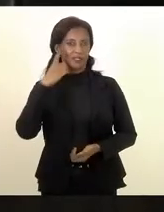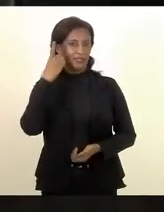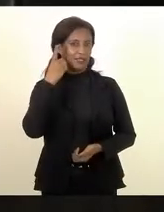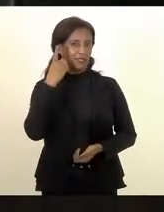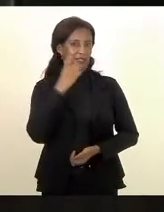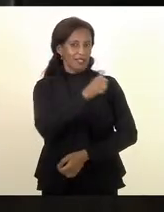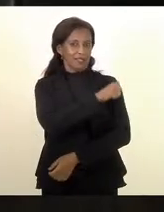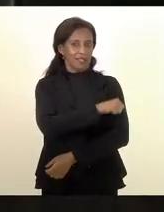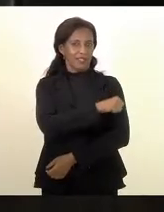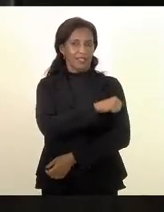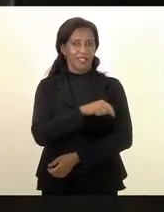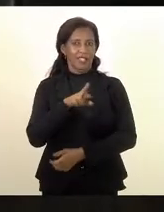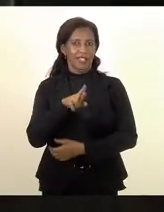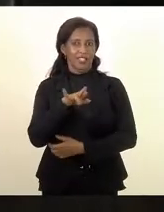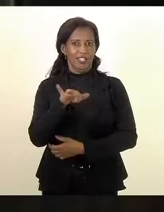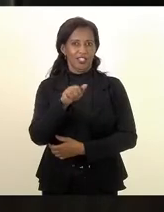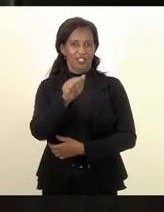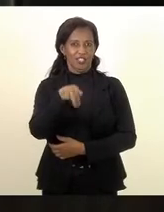enfermeira Rejane